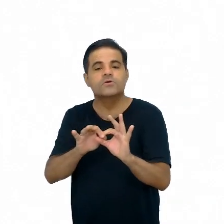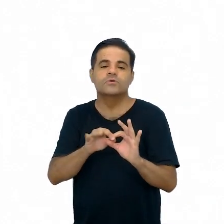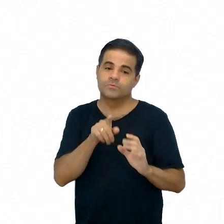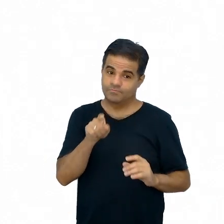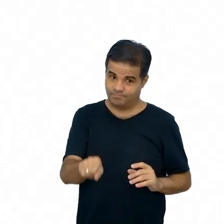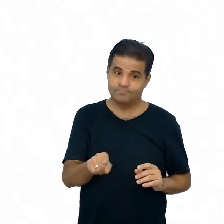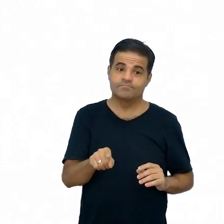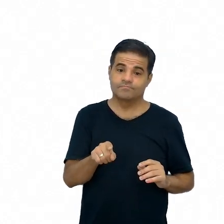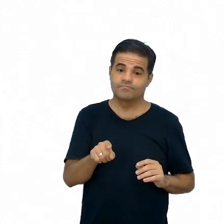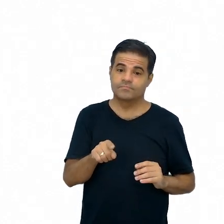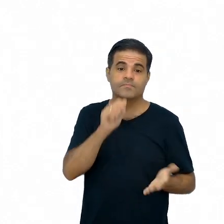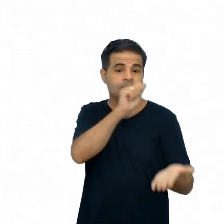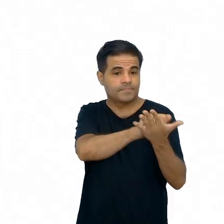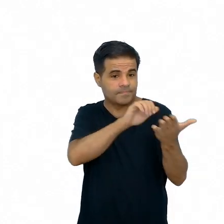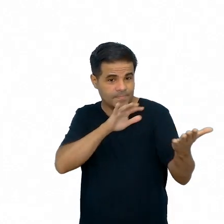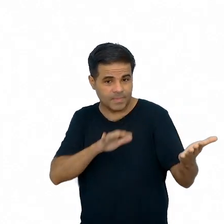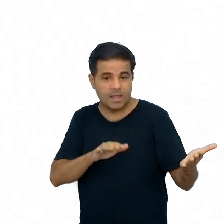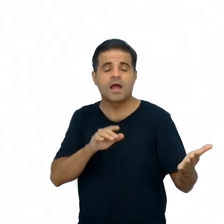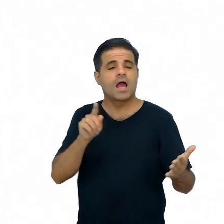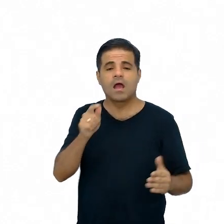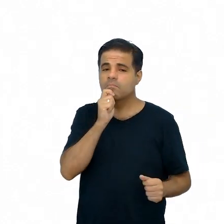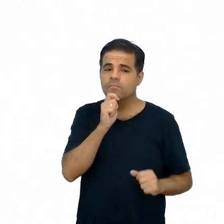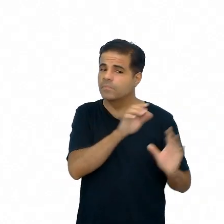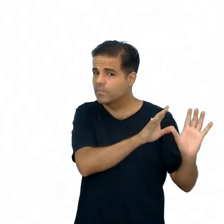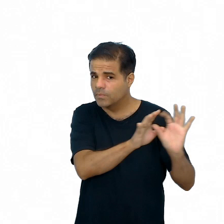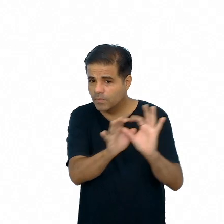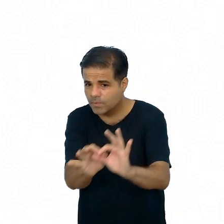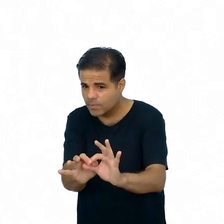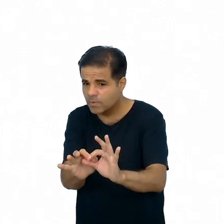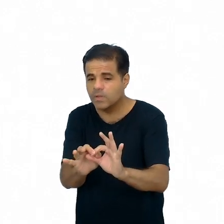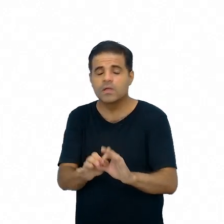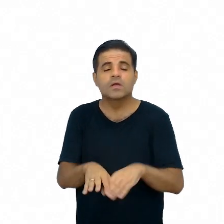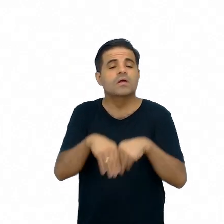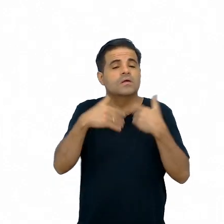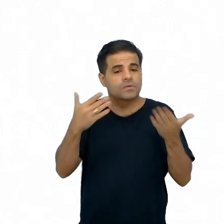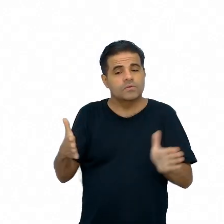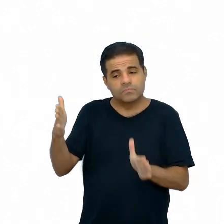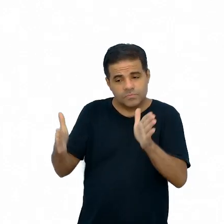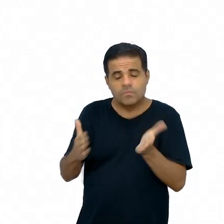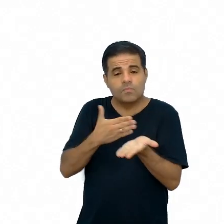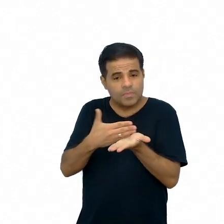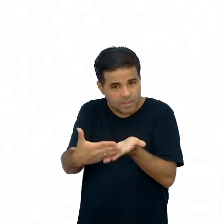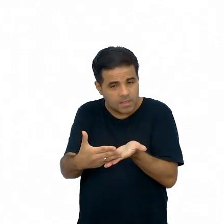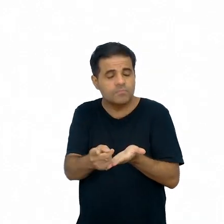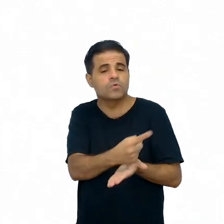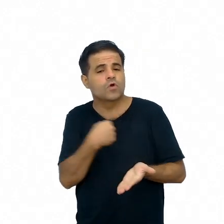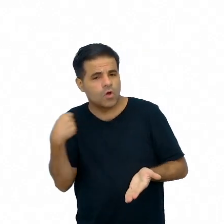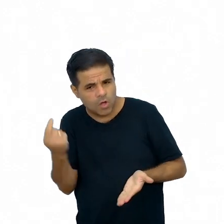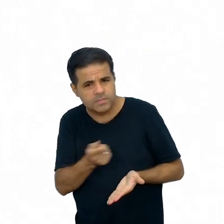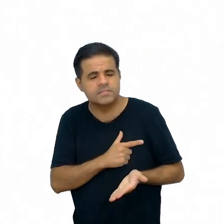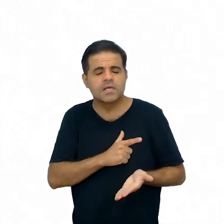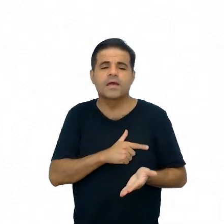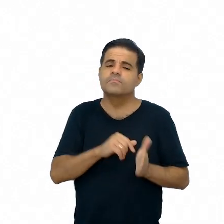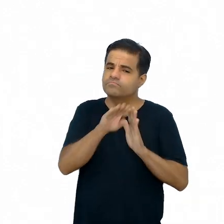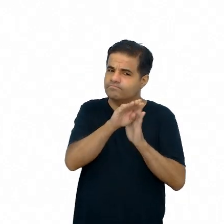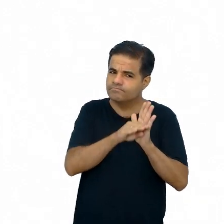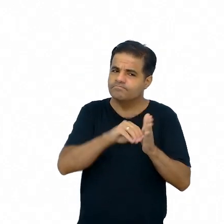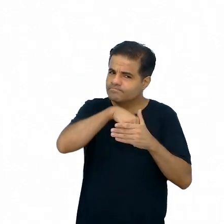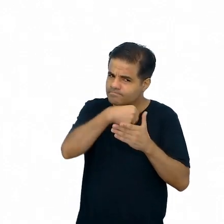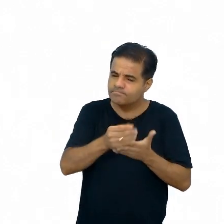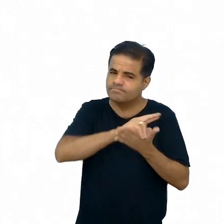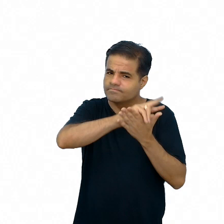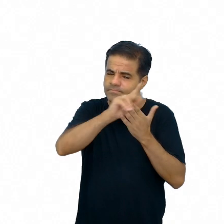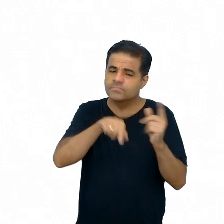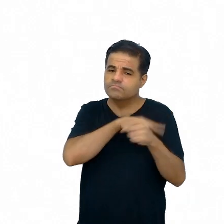da atividade, né. Então, no momento iniciando, nós temos um panorama dos conteúdos